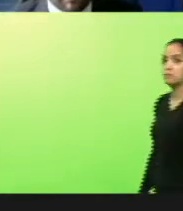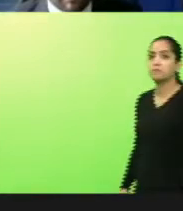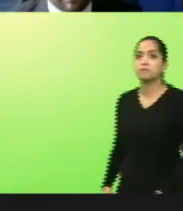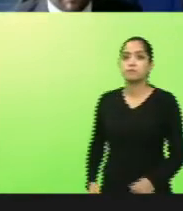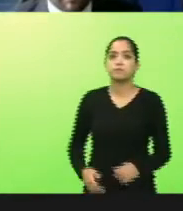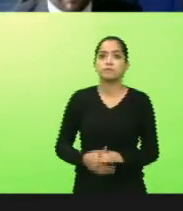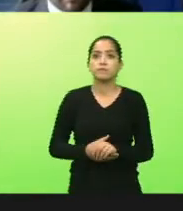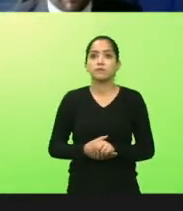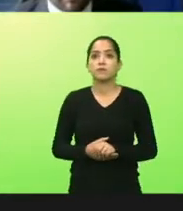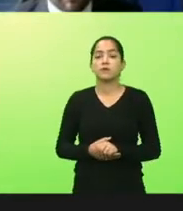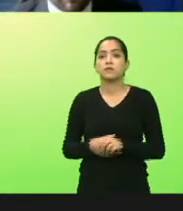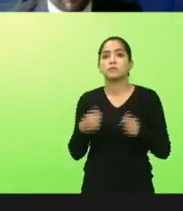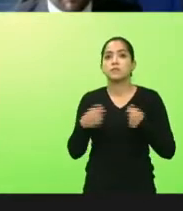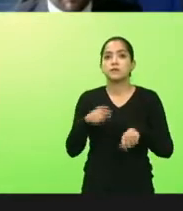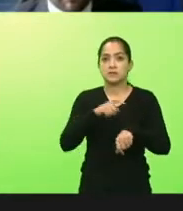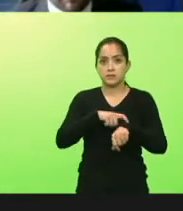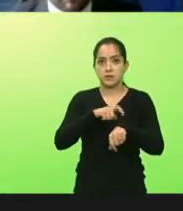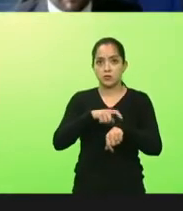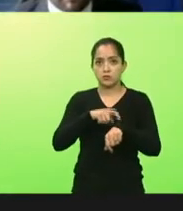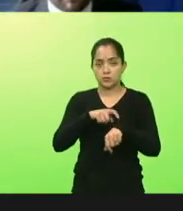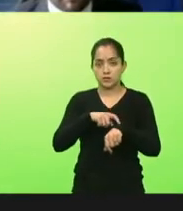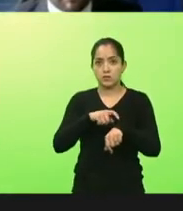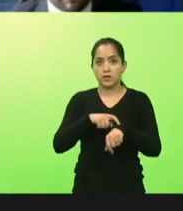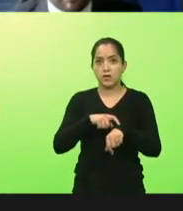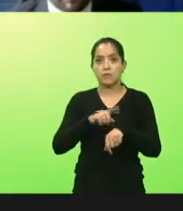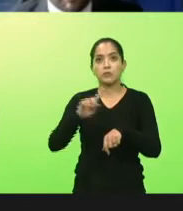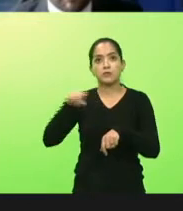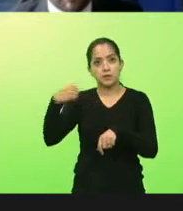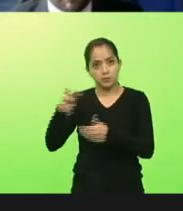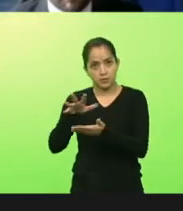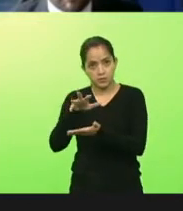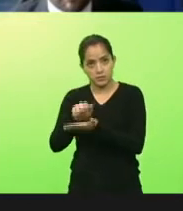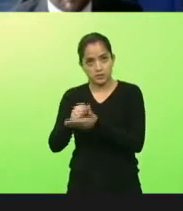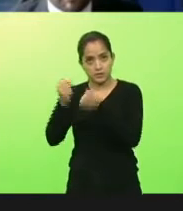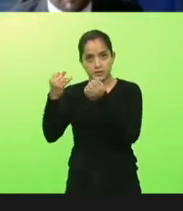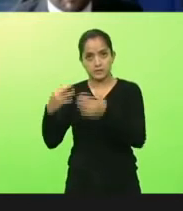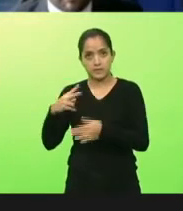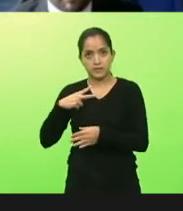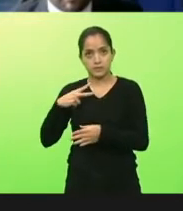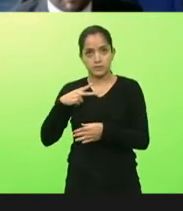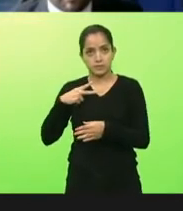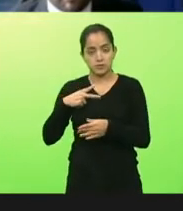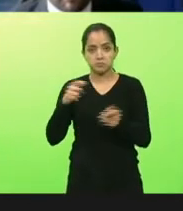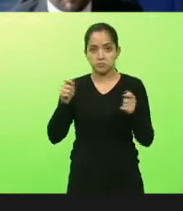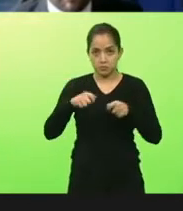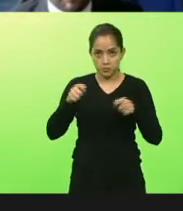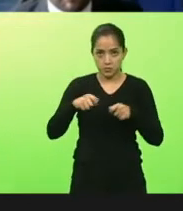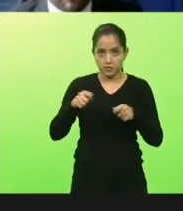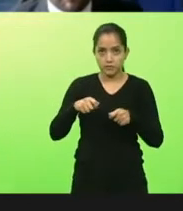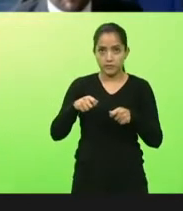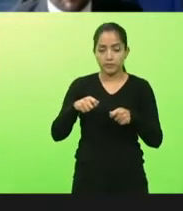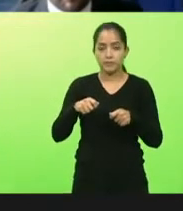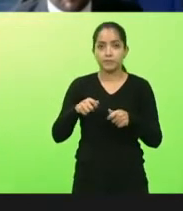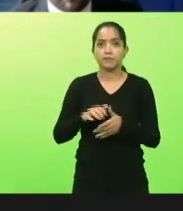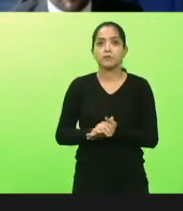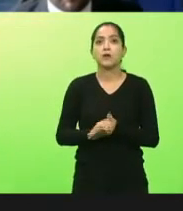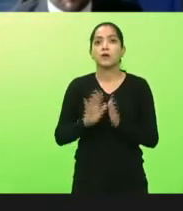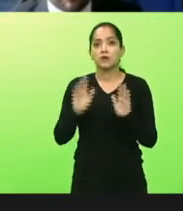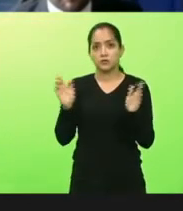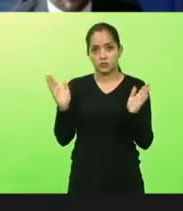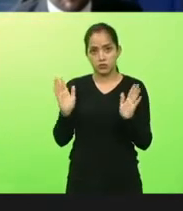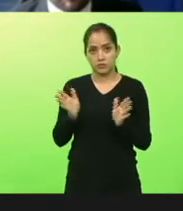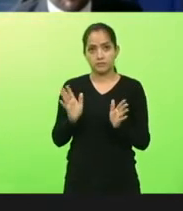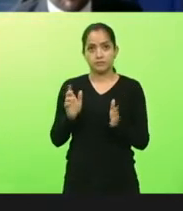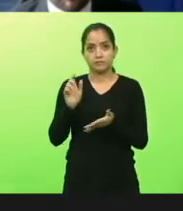tempo, pode usar, eu peço para me escrever daí nas explicações pessoais, é possível me escrever aí? Já está escrito, deputado